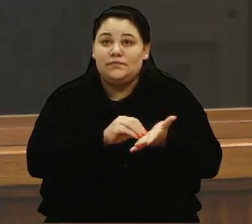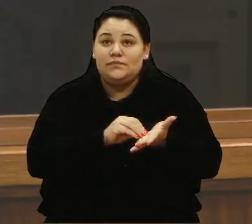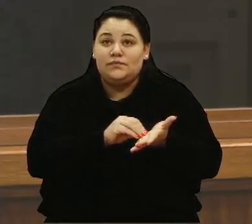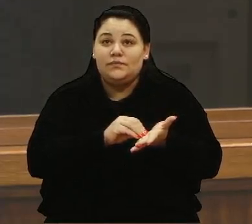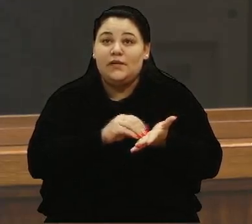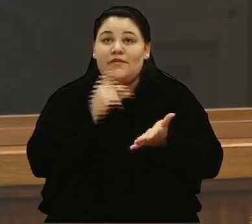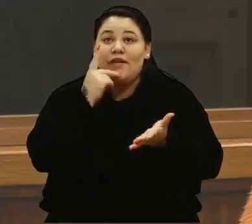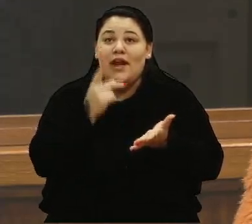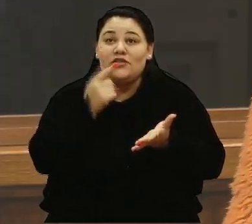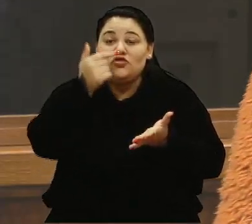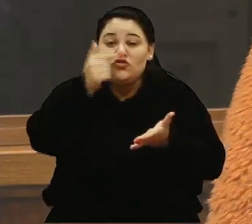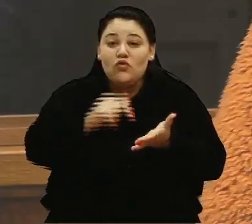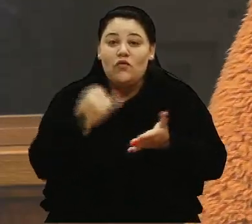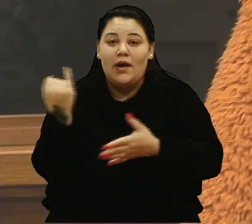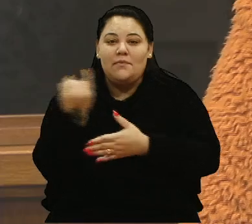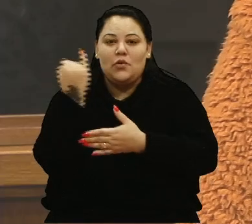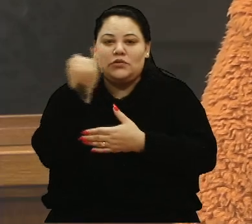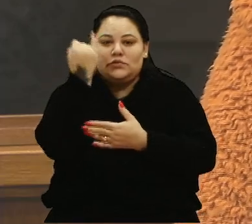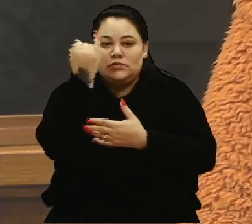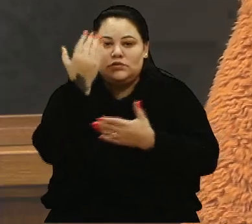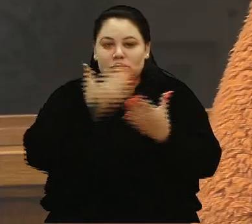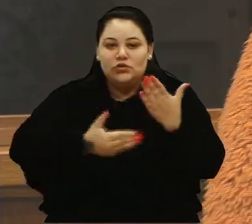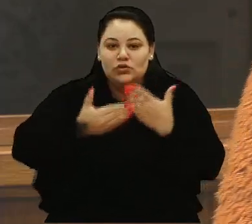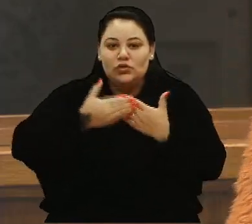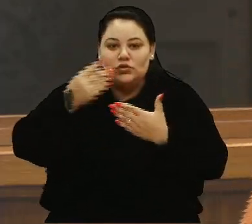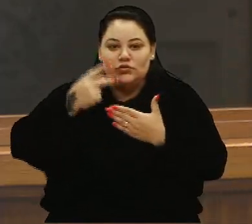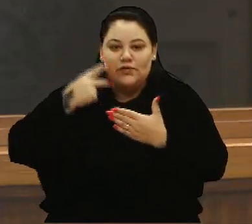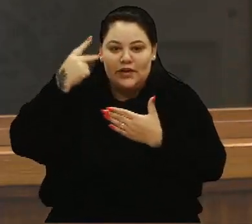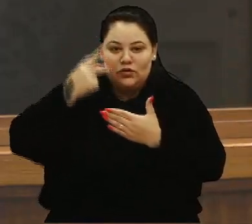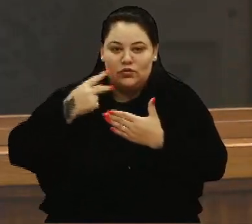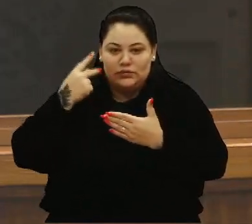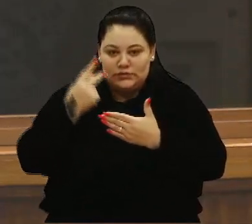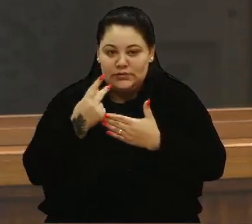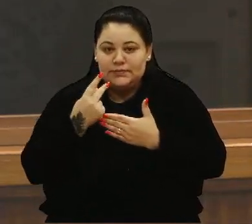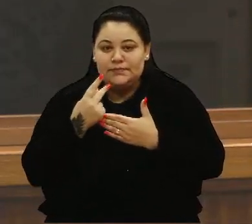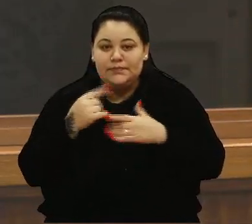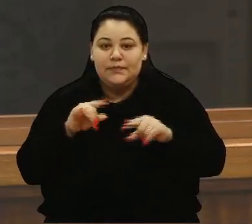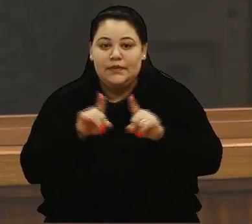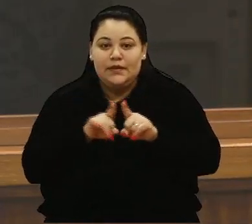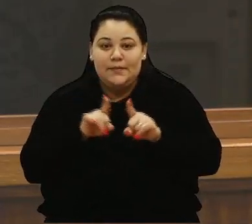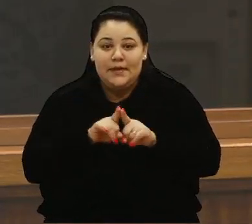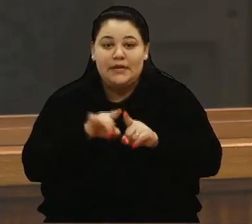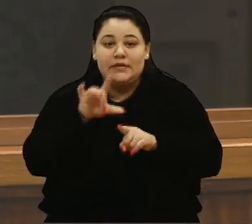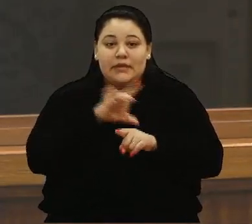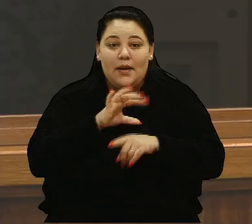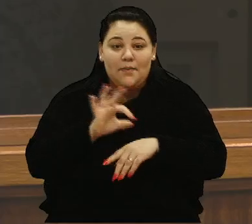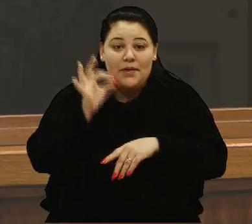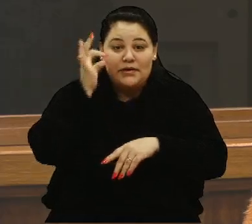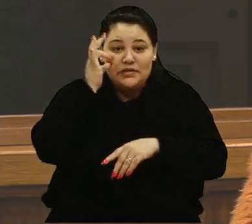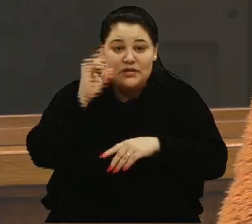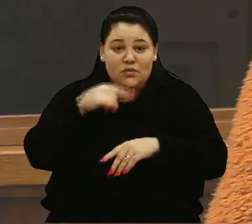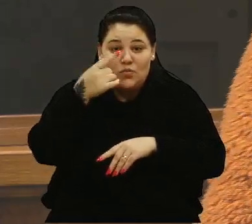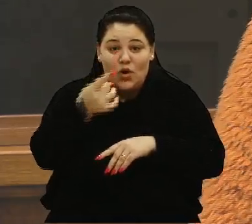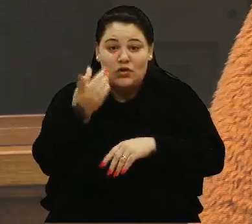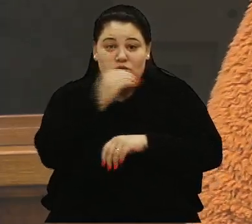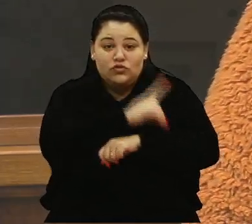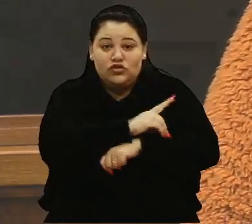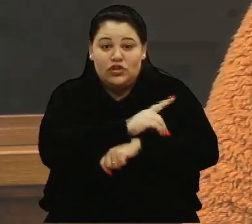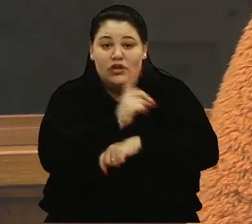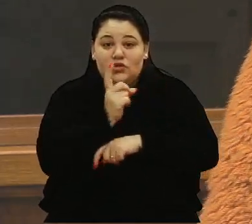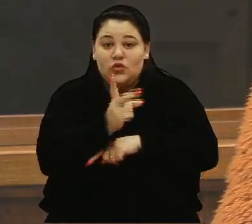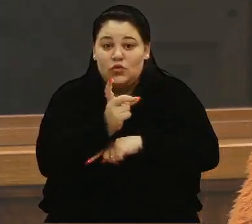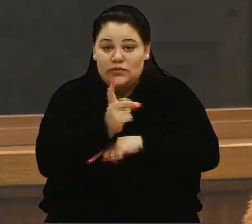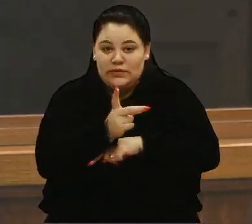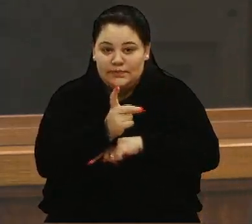reforçar a importância que todos os vereadores e vereadoras estejam presentes no próximo dia